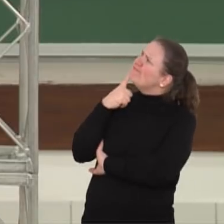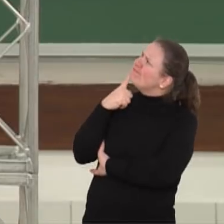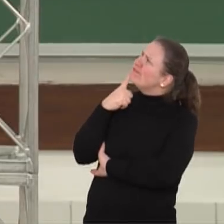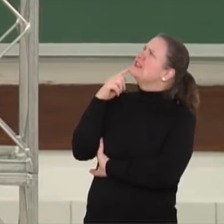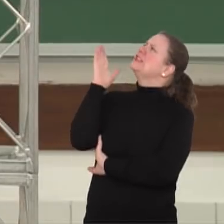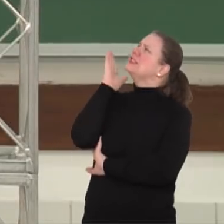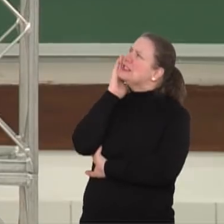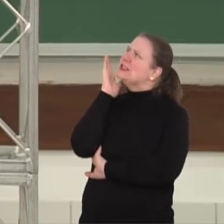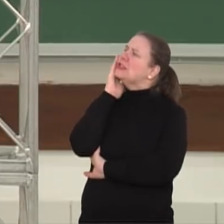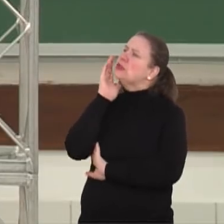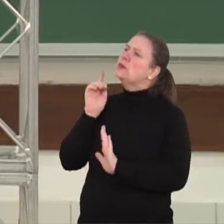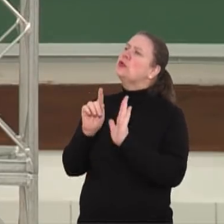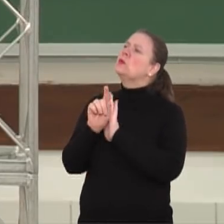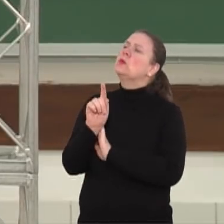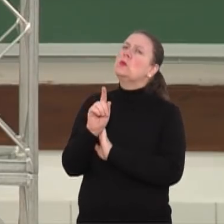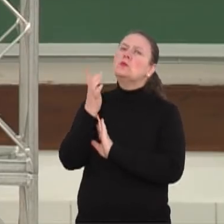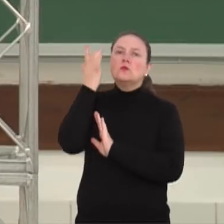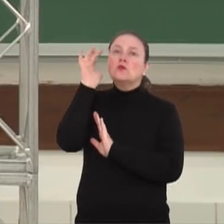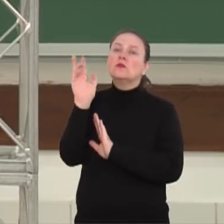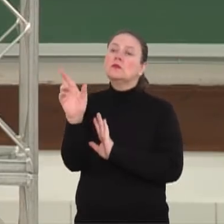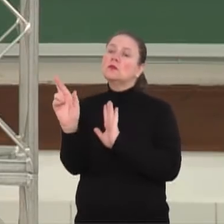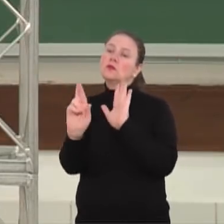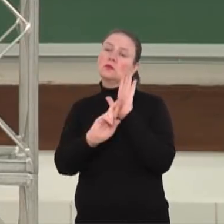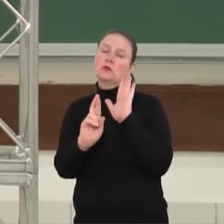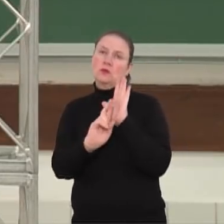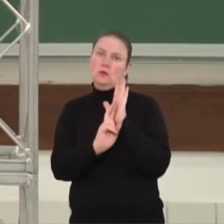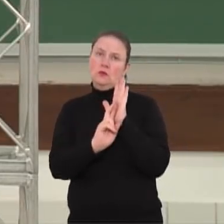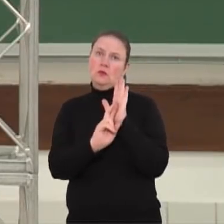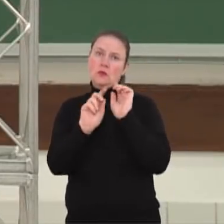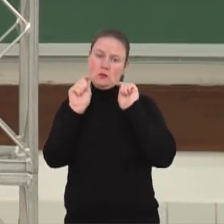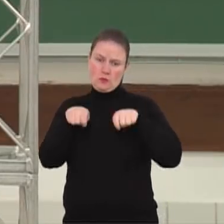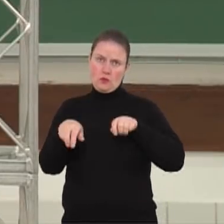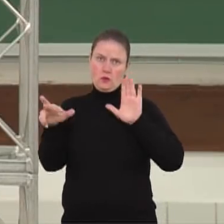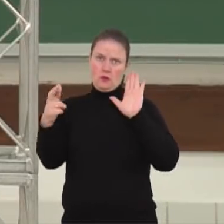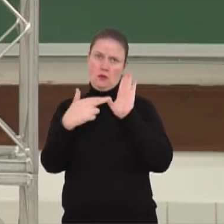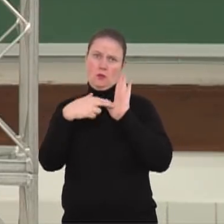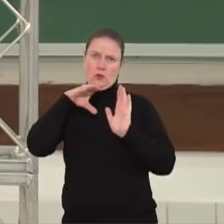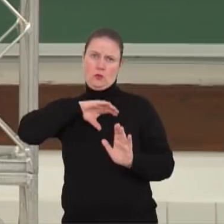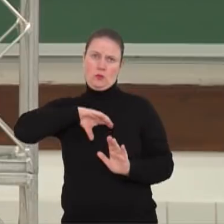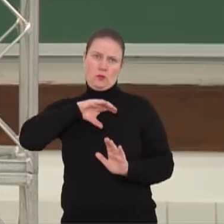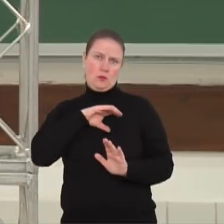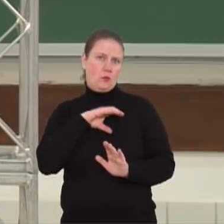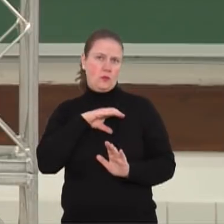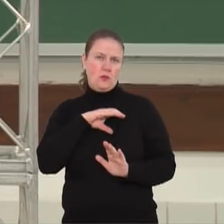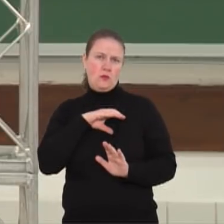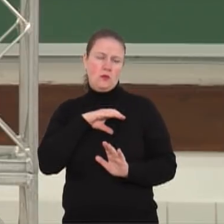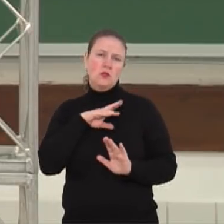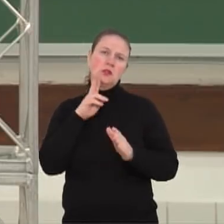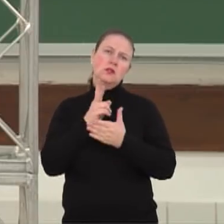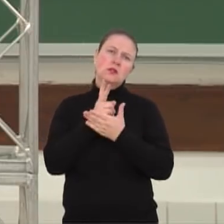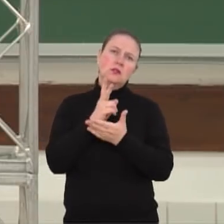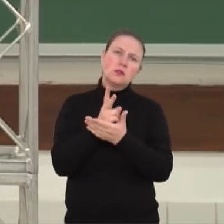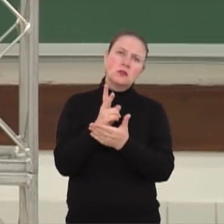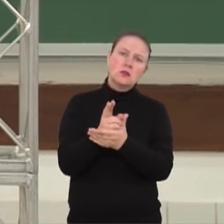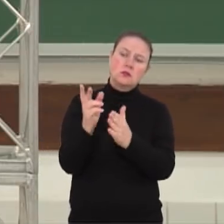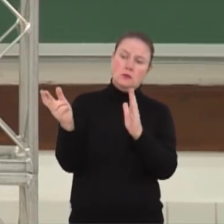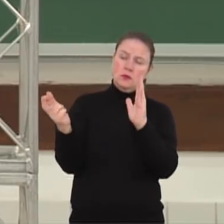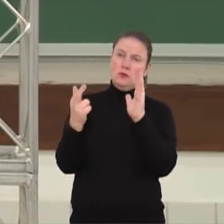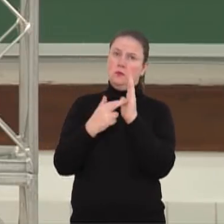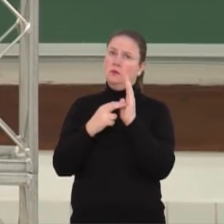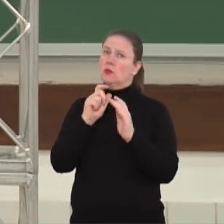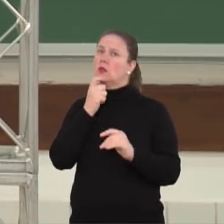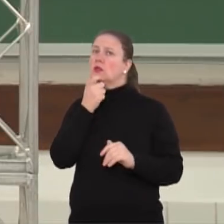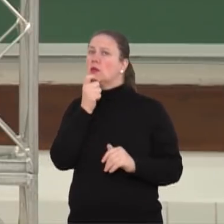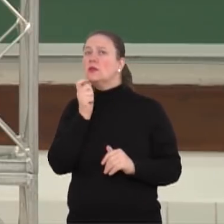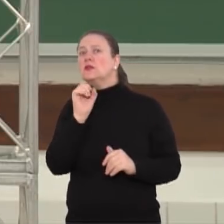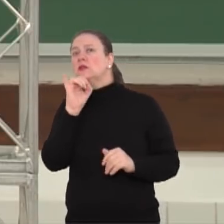consigo responder em inglês. O que eu faço? Pode responder em português, não tem problema. Procura sempre responder em inglês o máximo que você